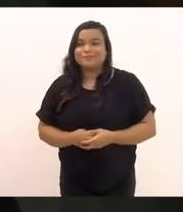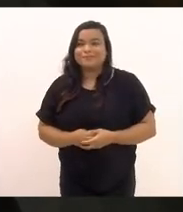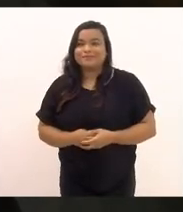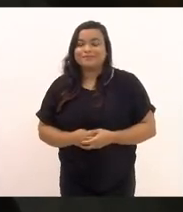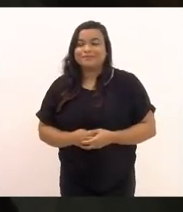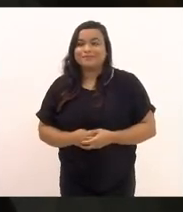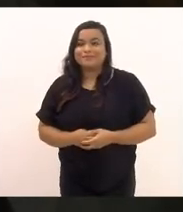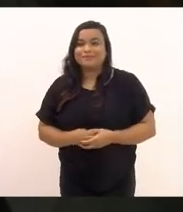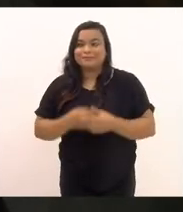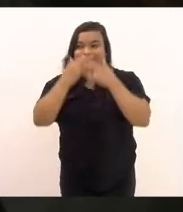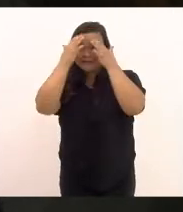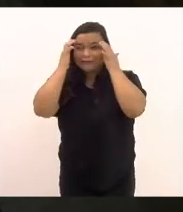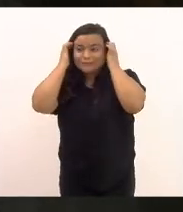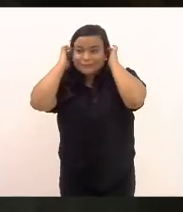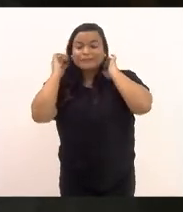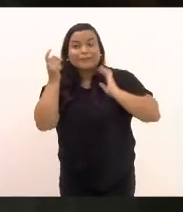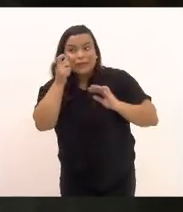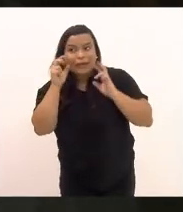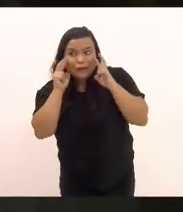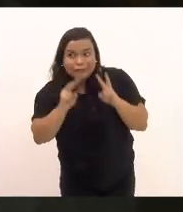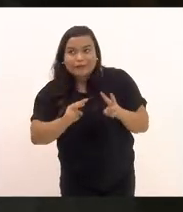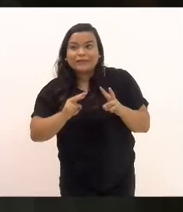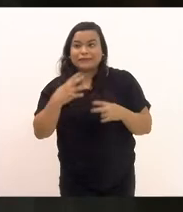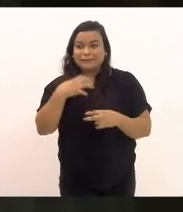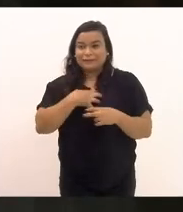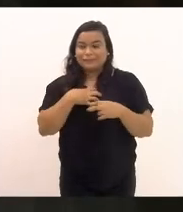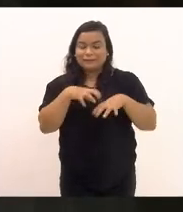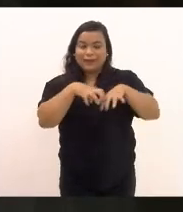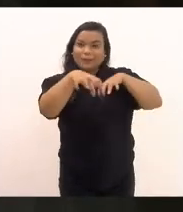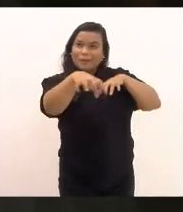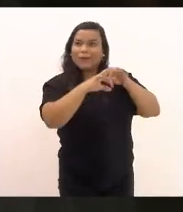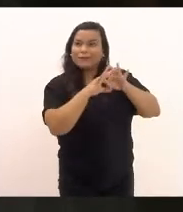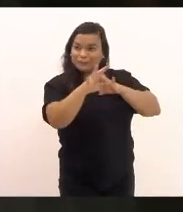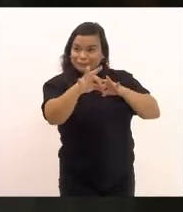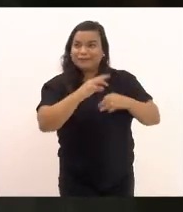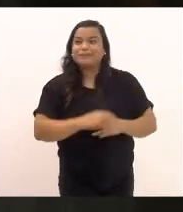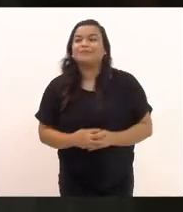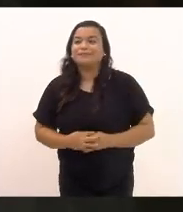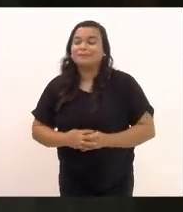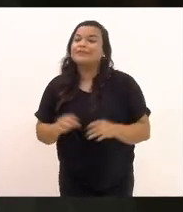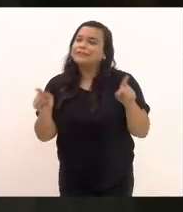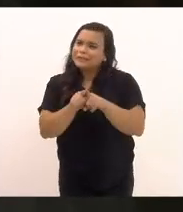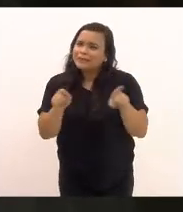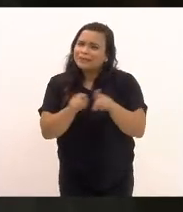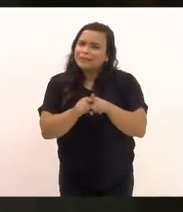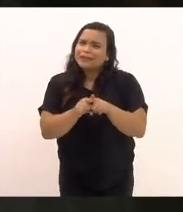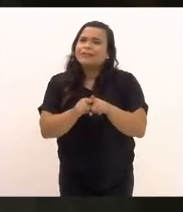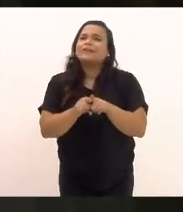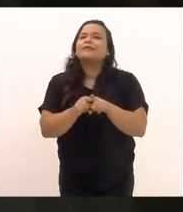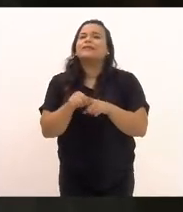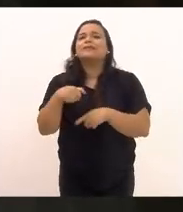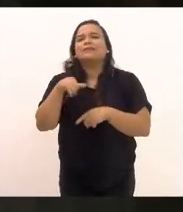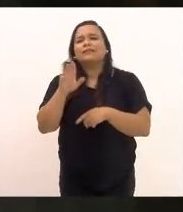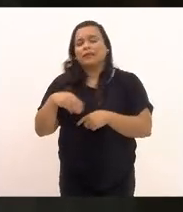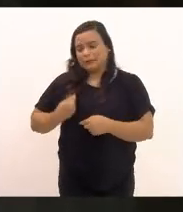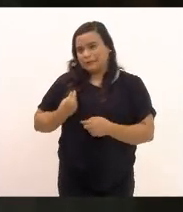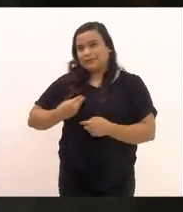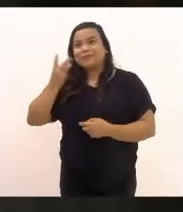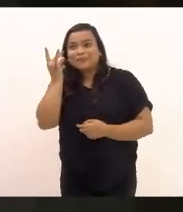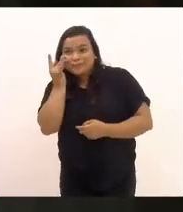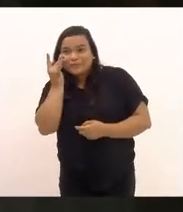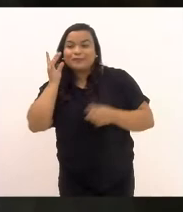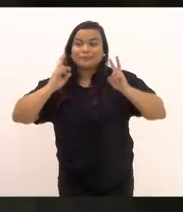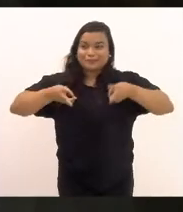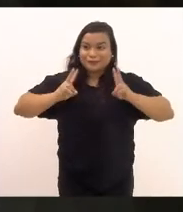que nos assistem de forma remota e aqueles que estão aqui ainda